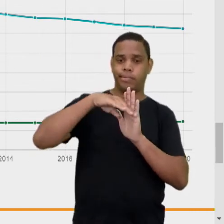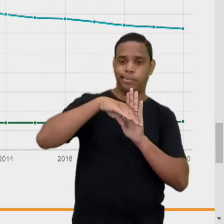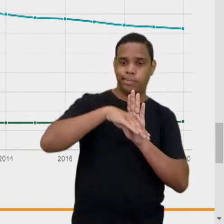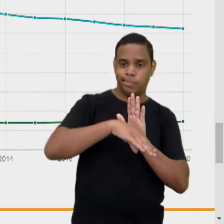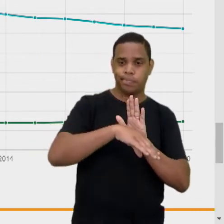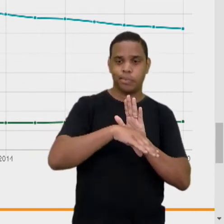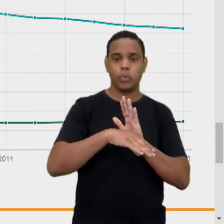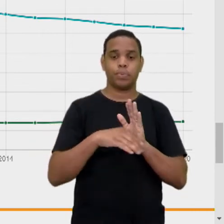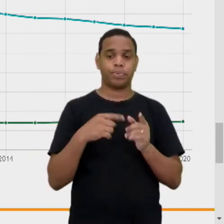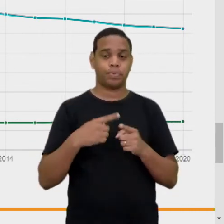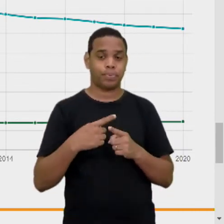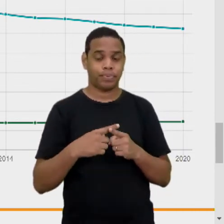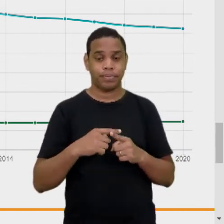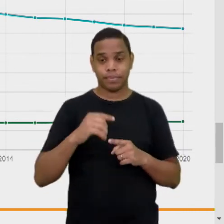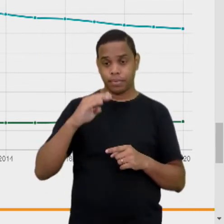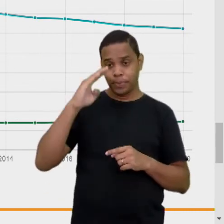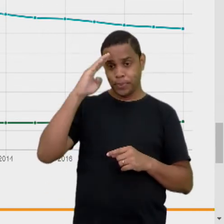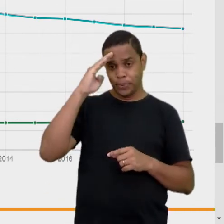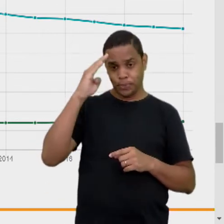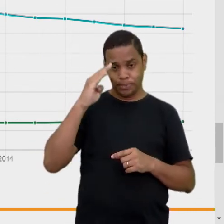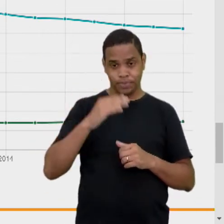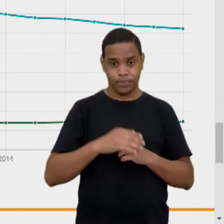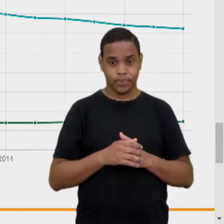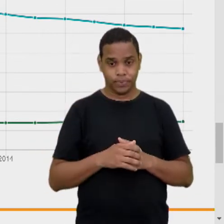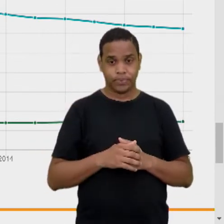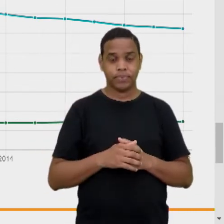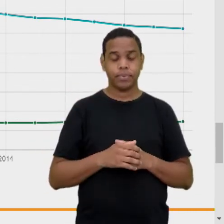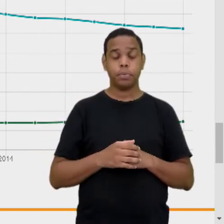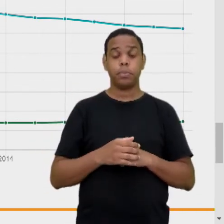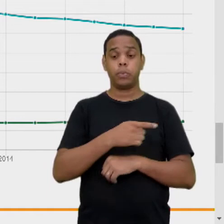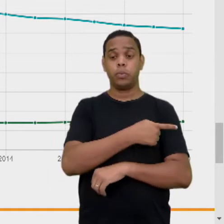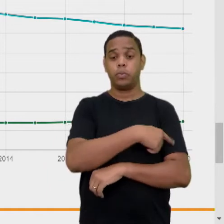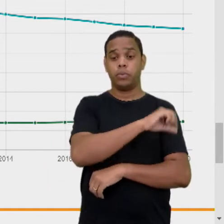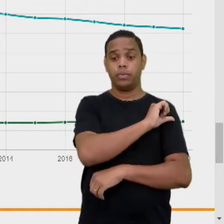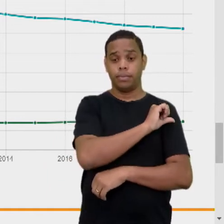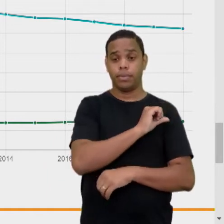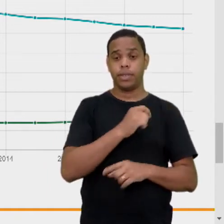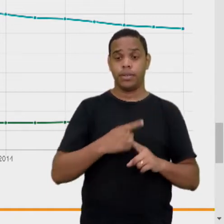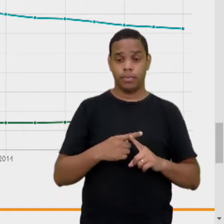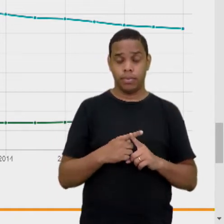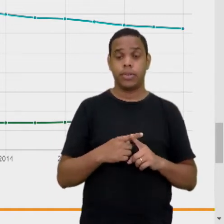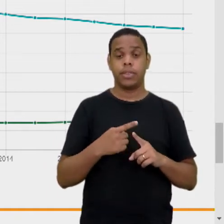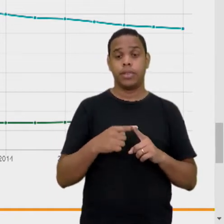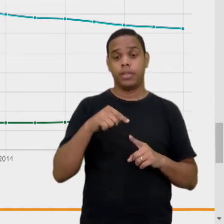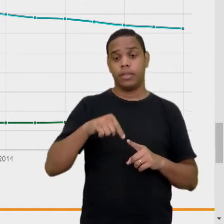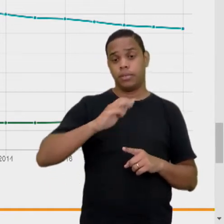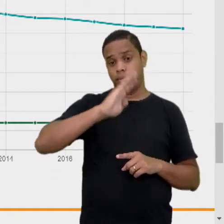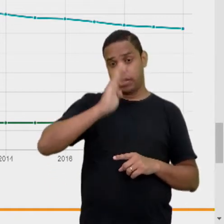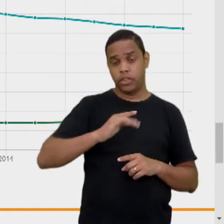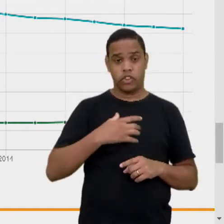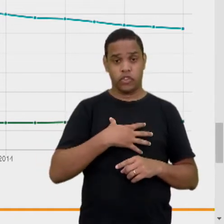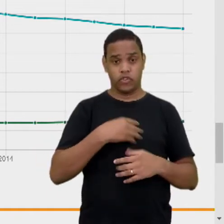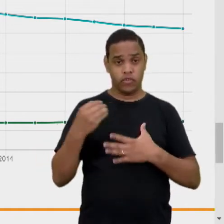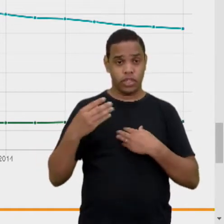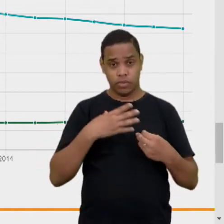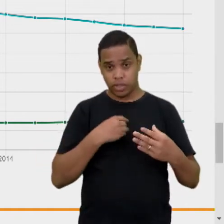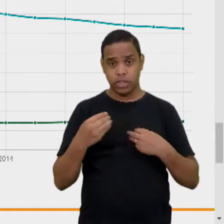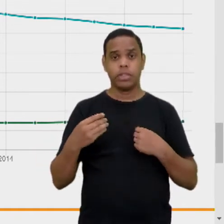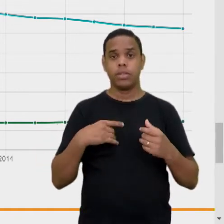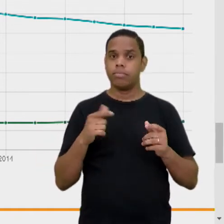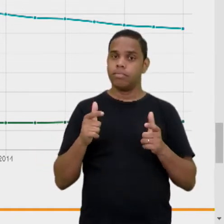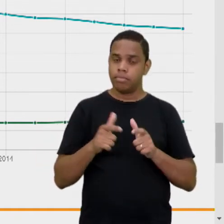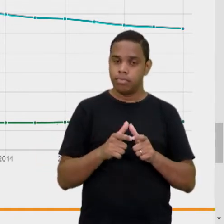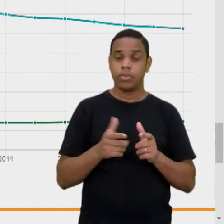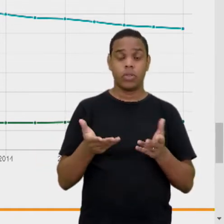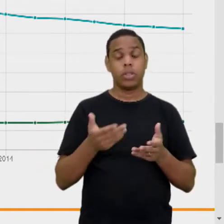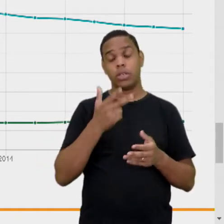porque, né, principalmente, caindo do ensino fundamental. A taxa de fecundidade no Brasil está diminuindo. Então a tendência